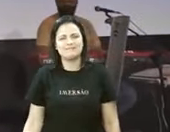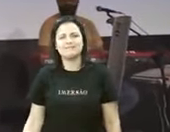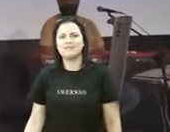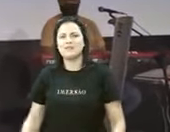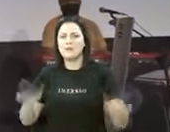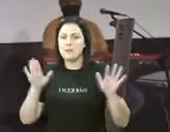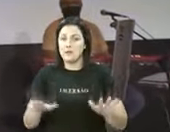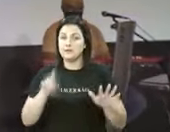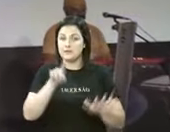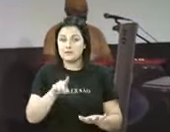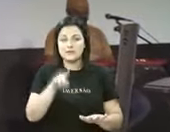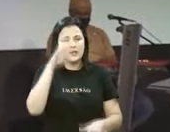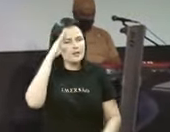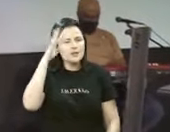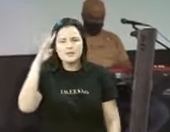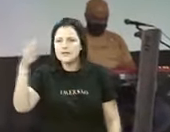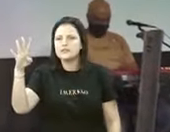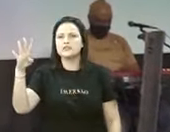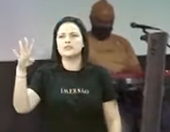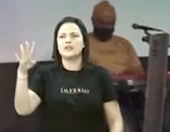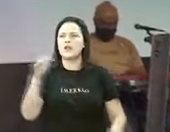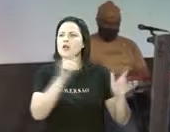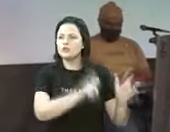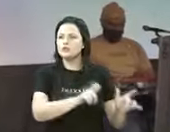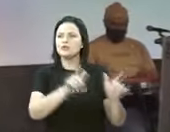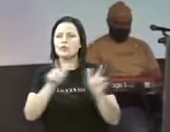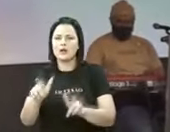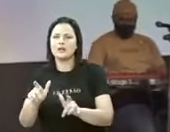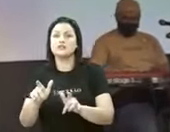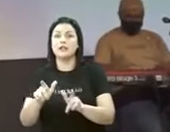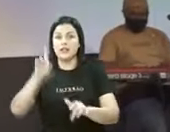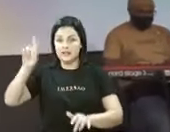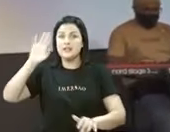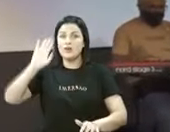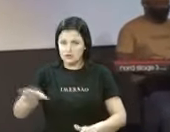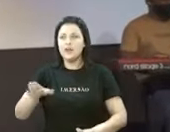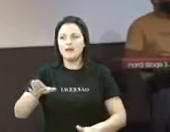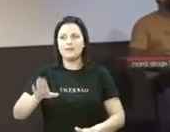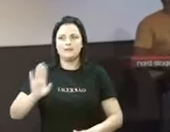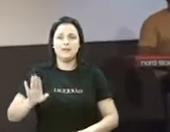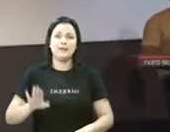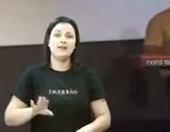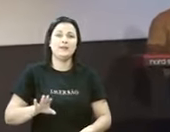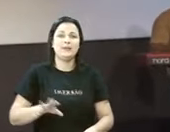Mas você não tem noção dos lugares que Deus já separou para te levar.